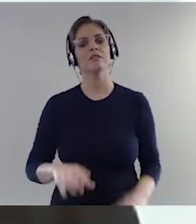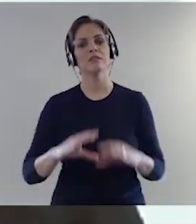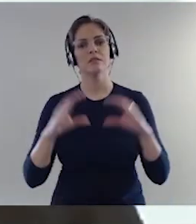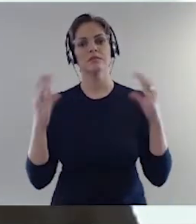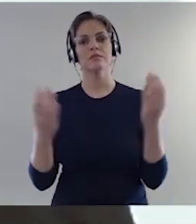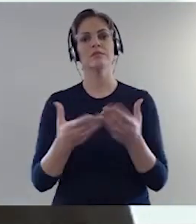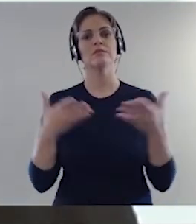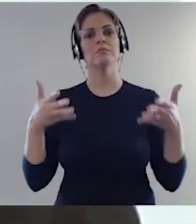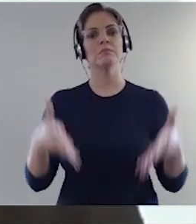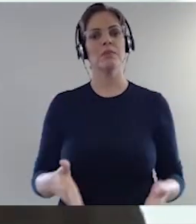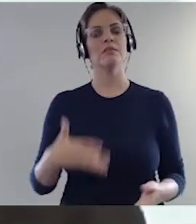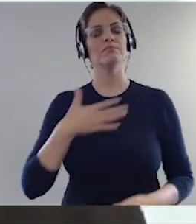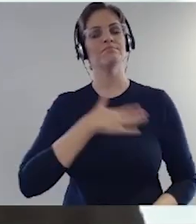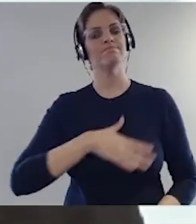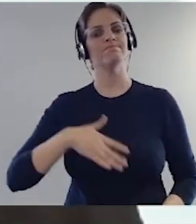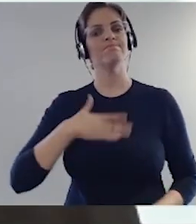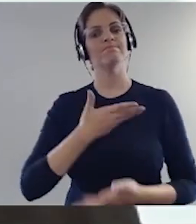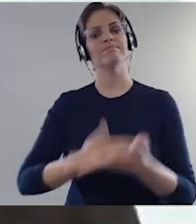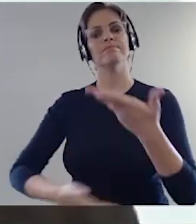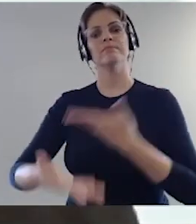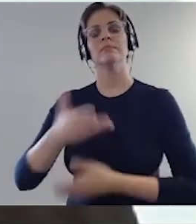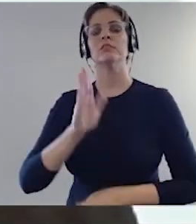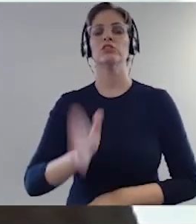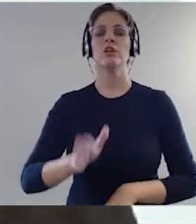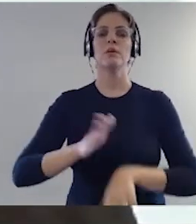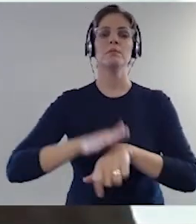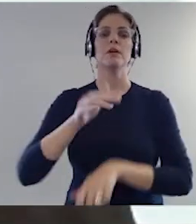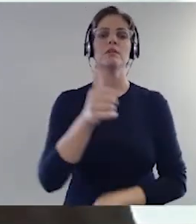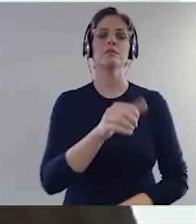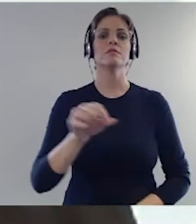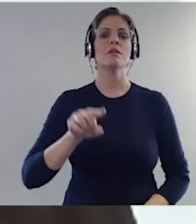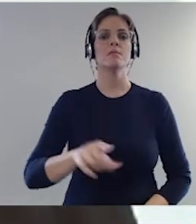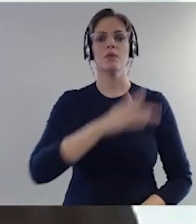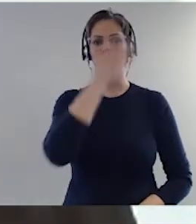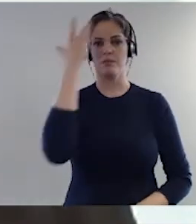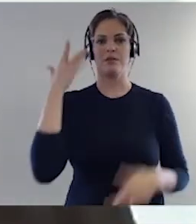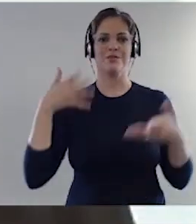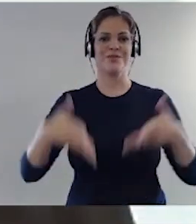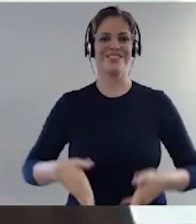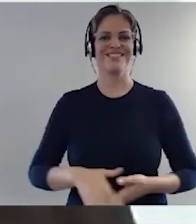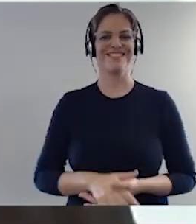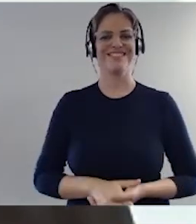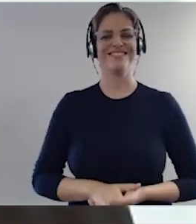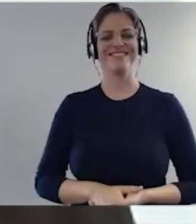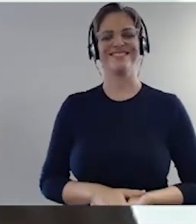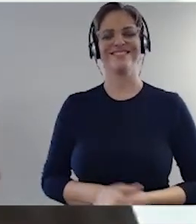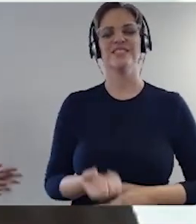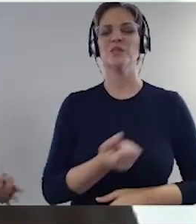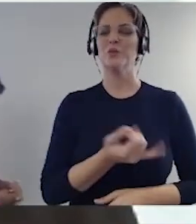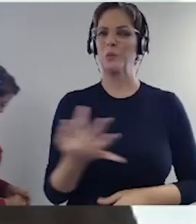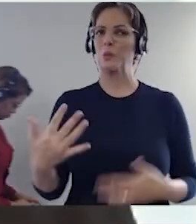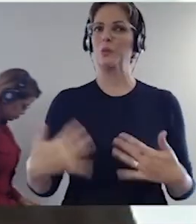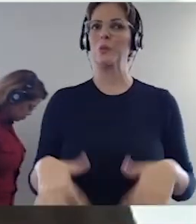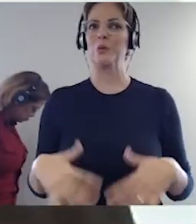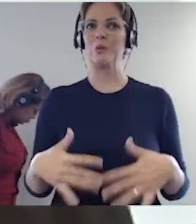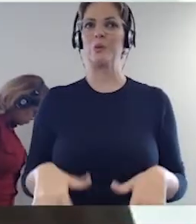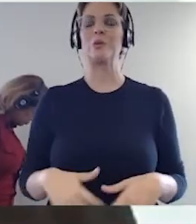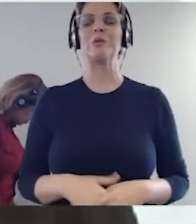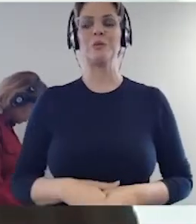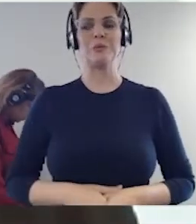nesse grande congresso, que já conta com mais de 100 mil inscritos, é um número realmente